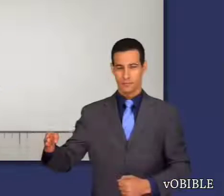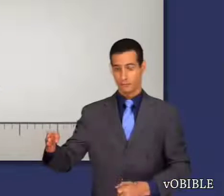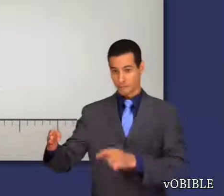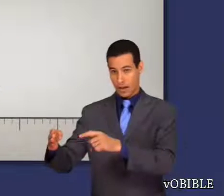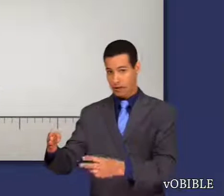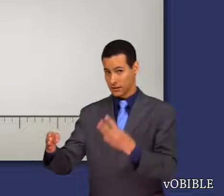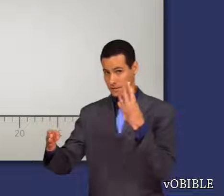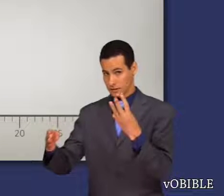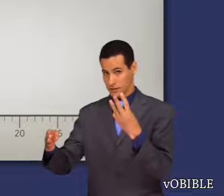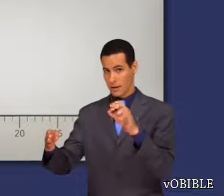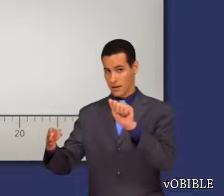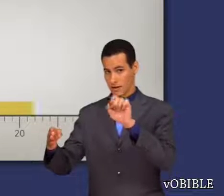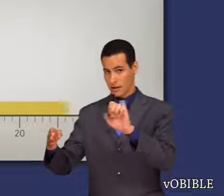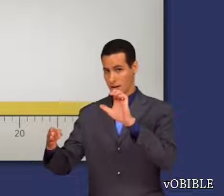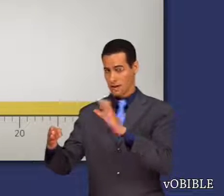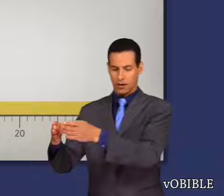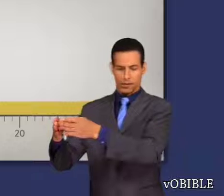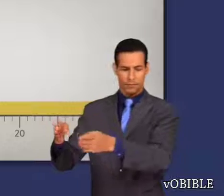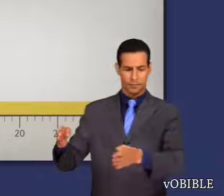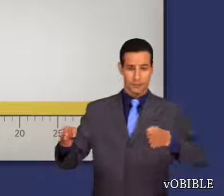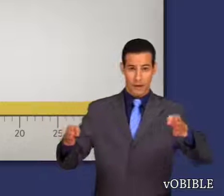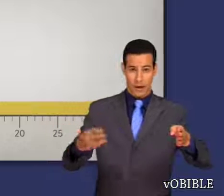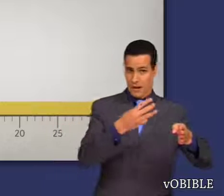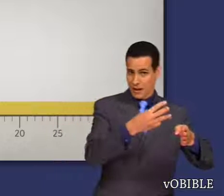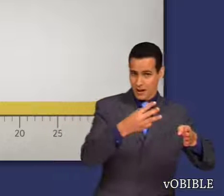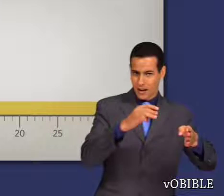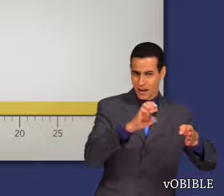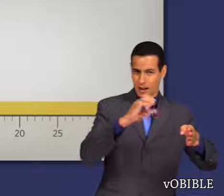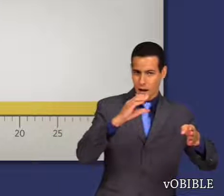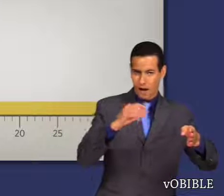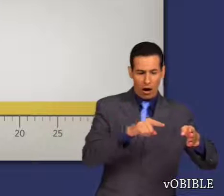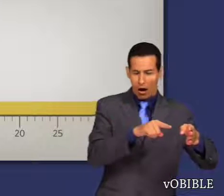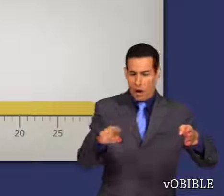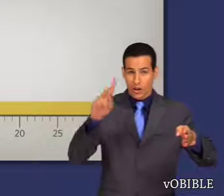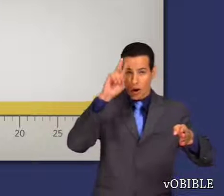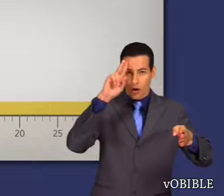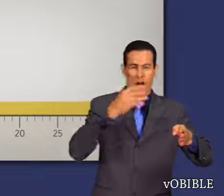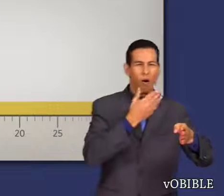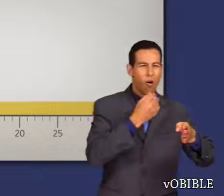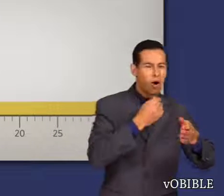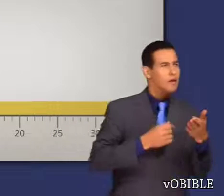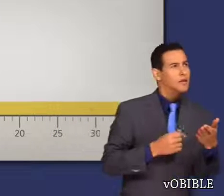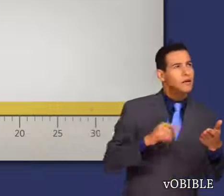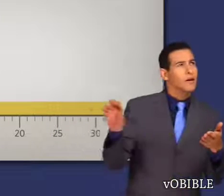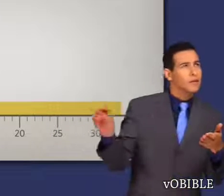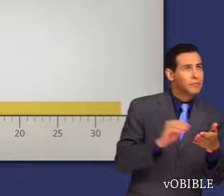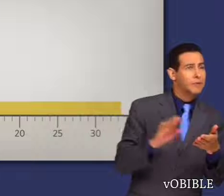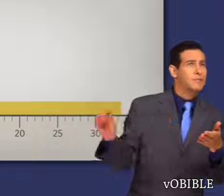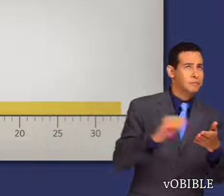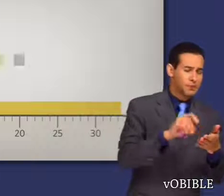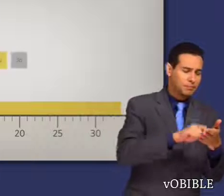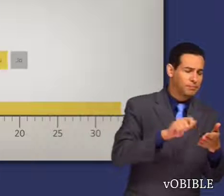O Evangelho de Lucas cobre o período de 3 a.C. até 33 depois de Cristo. Na maior parte, ele